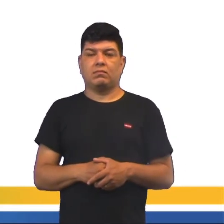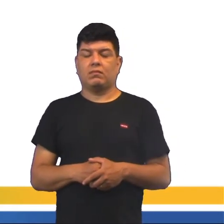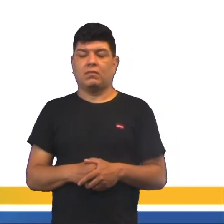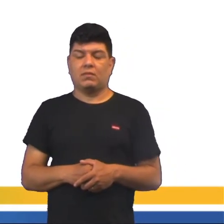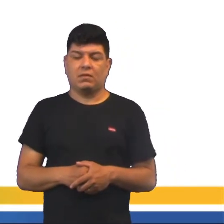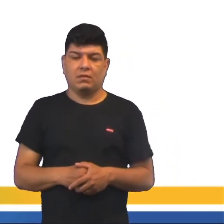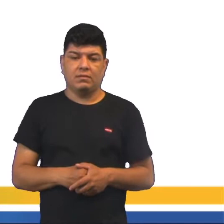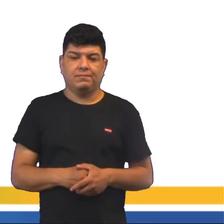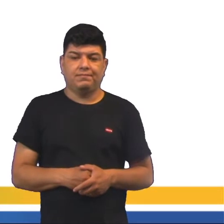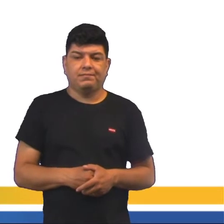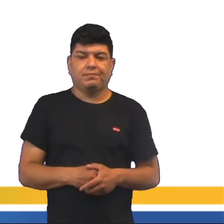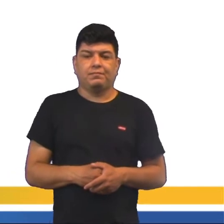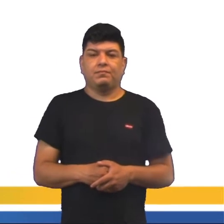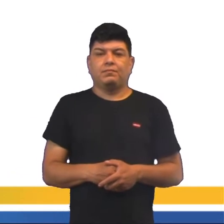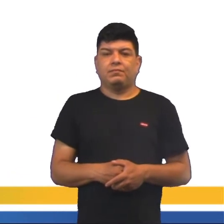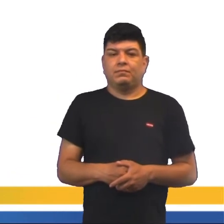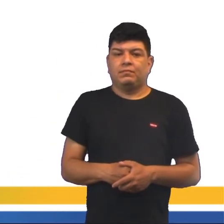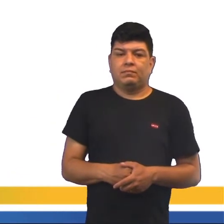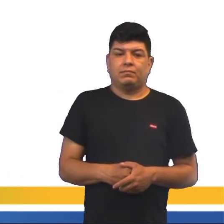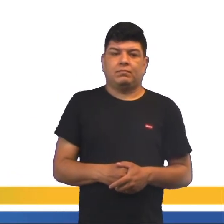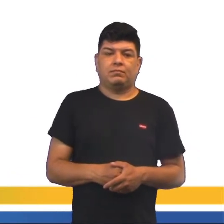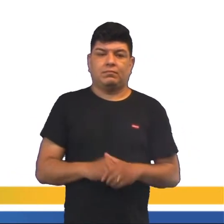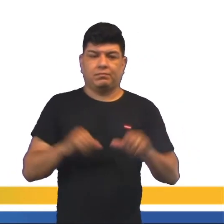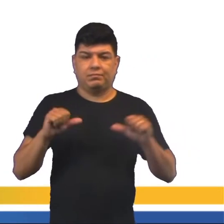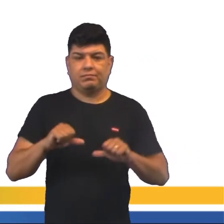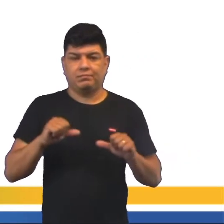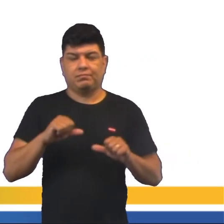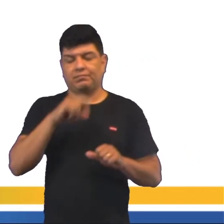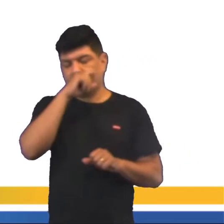fundamentalistas islâmicos lá no Oriente Médio.